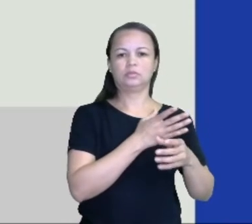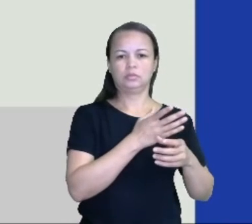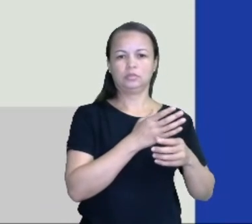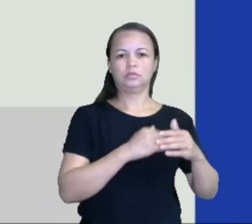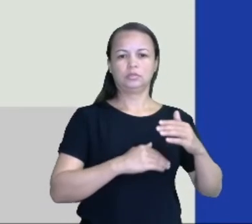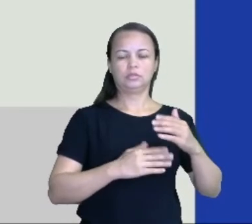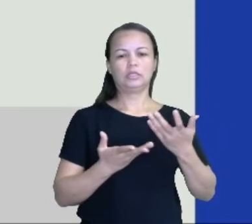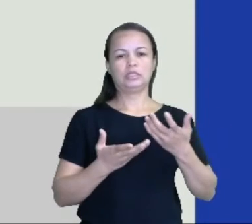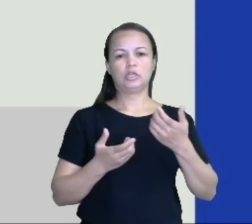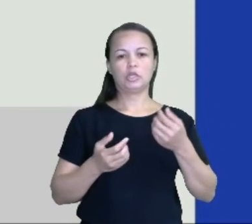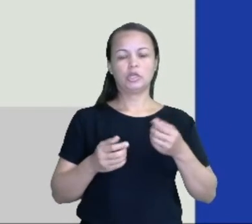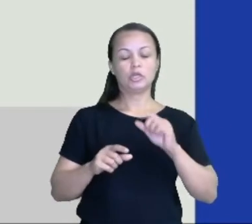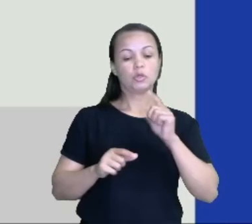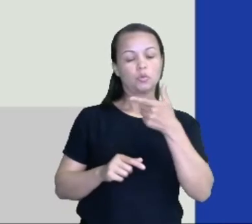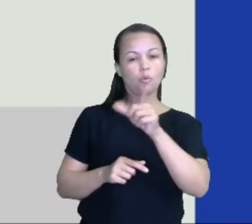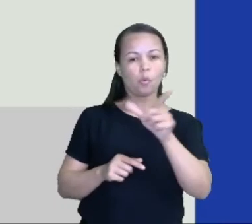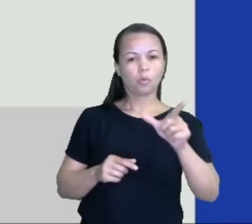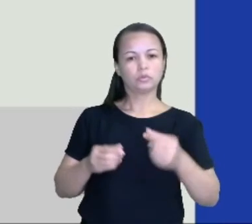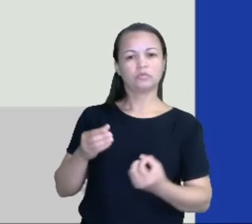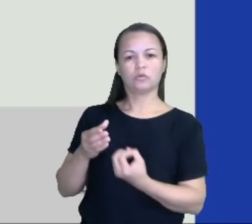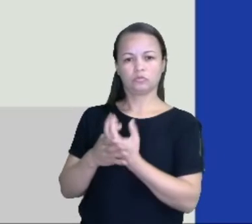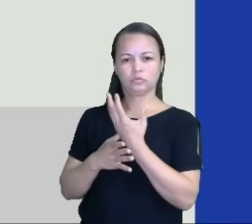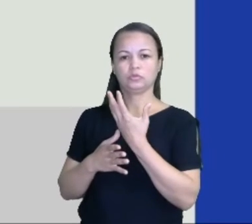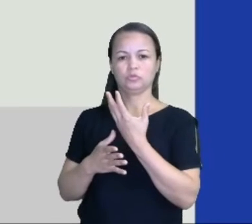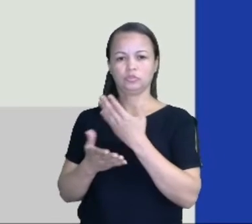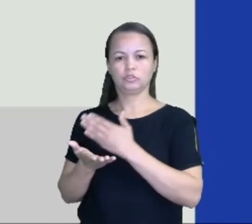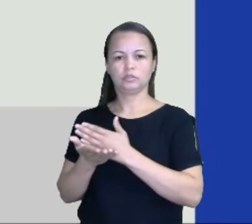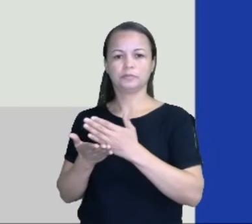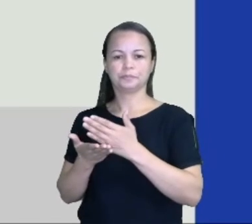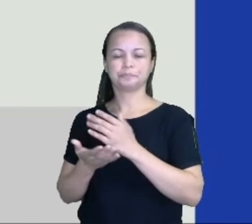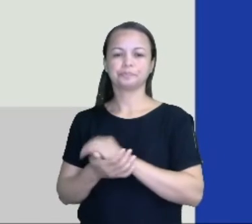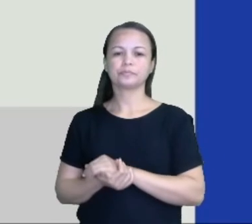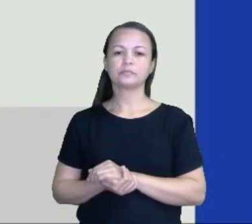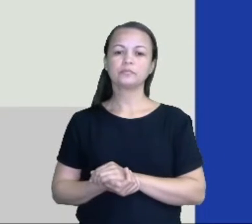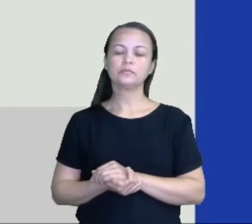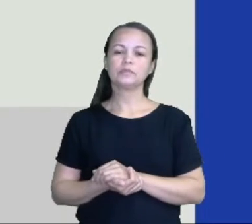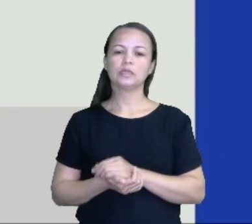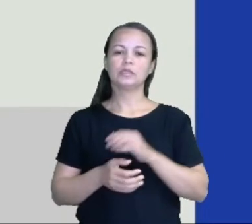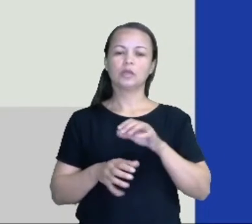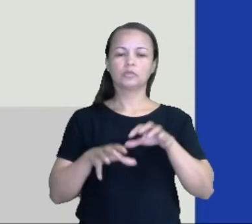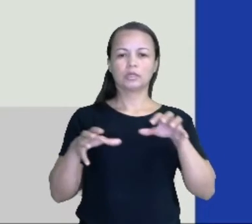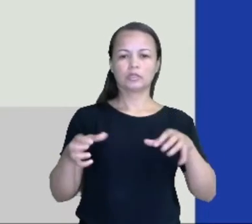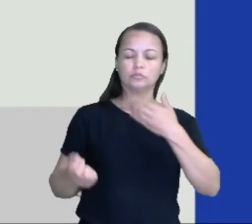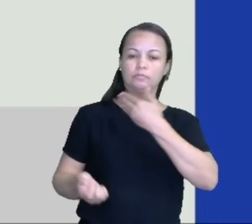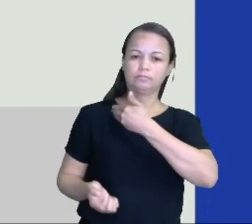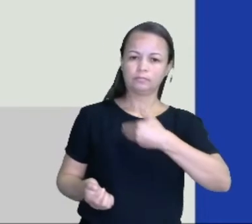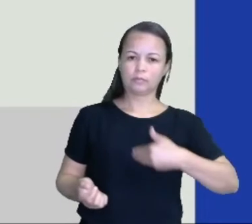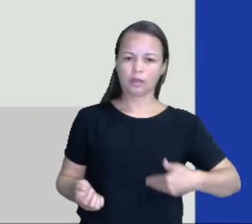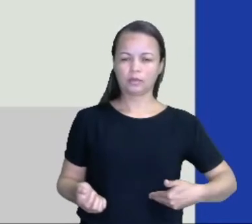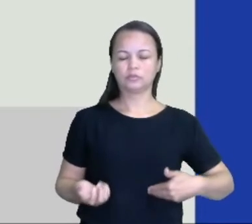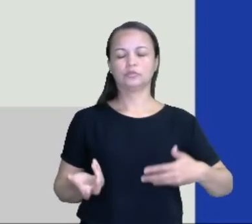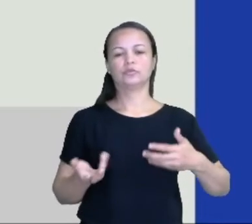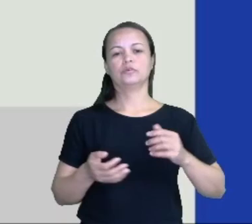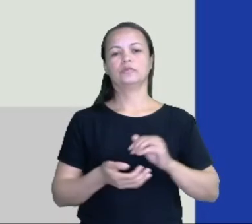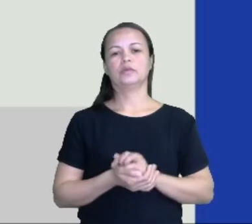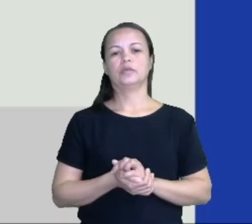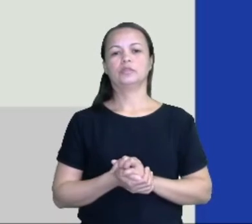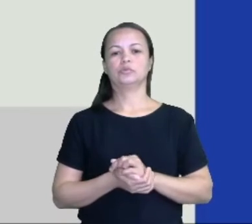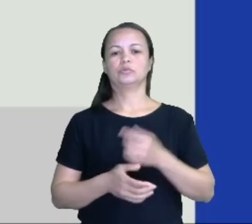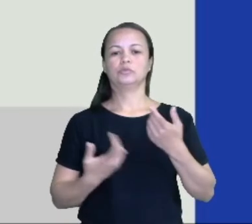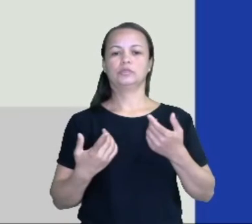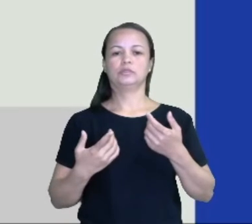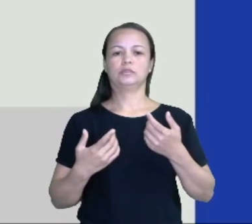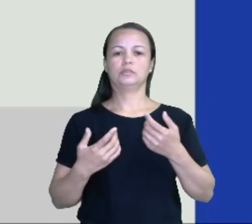outras vão surgir. Então é preciso que haja, por parte do governo, por parte do